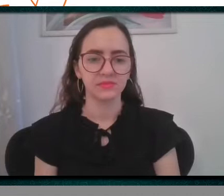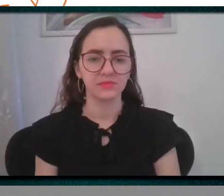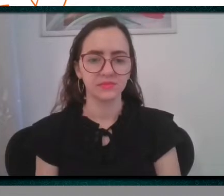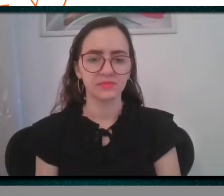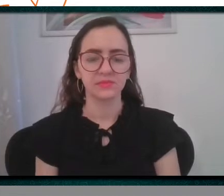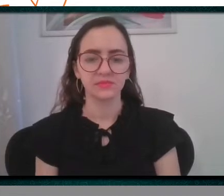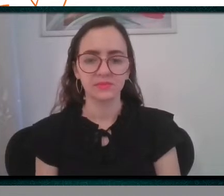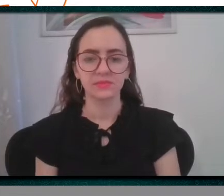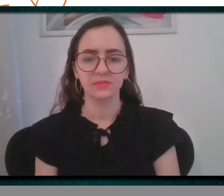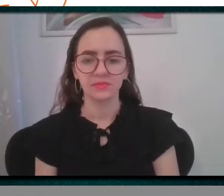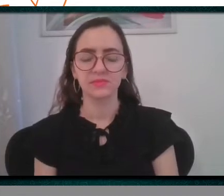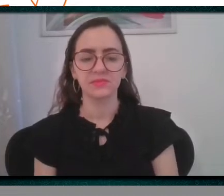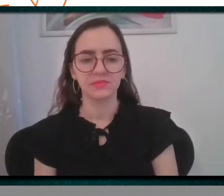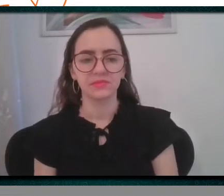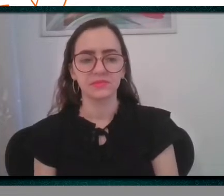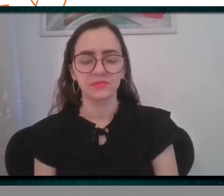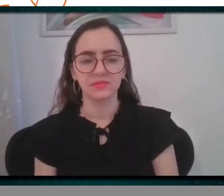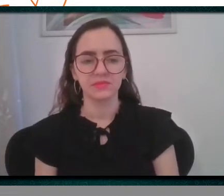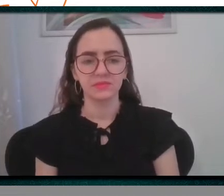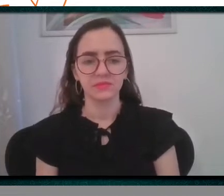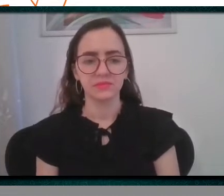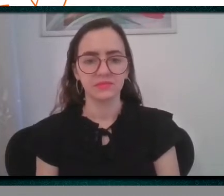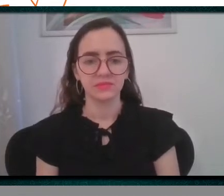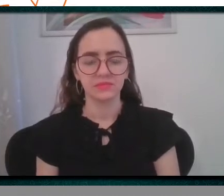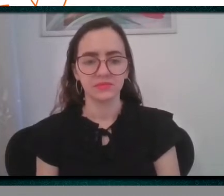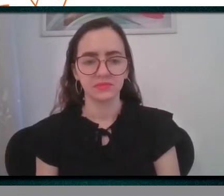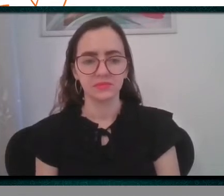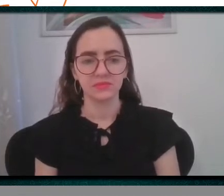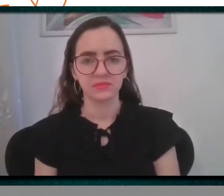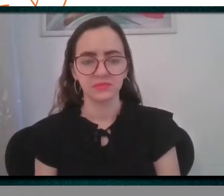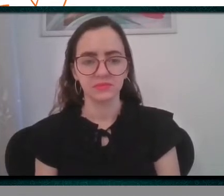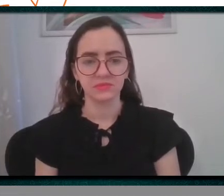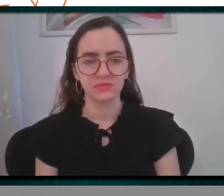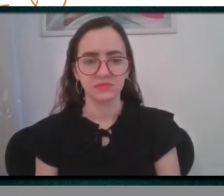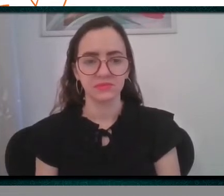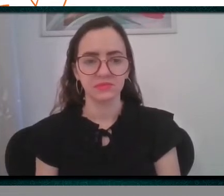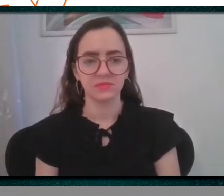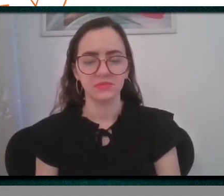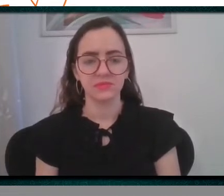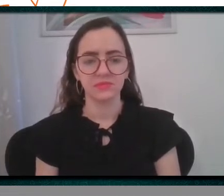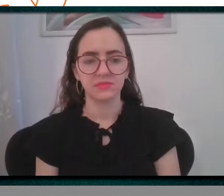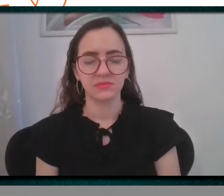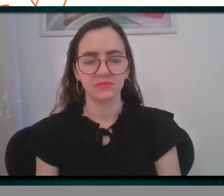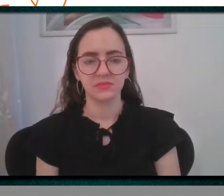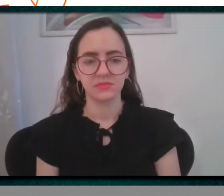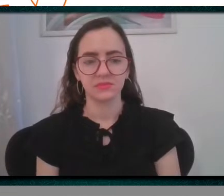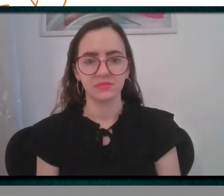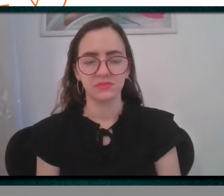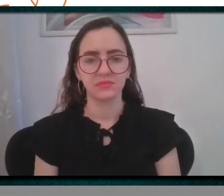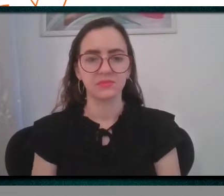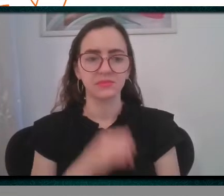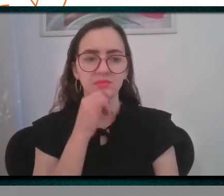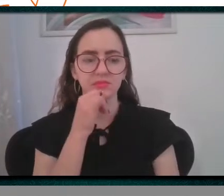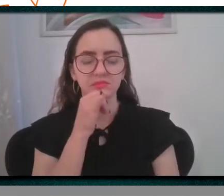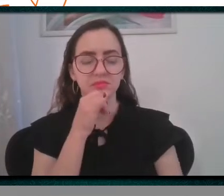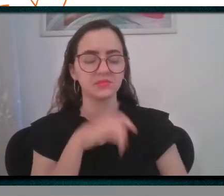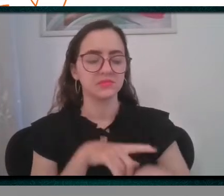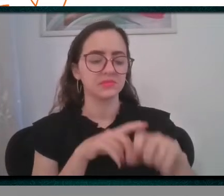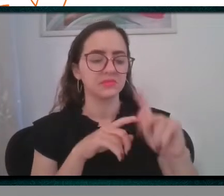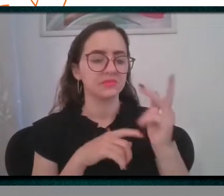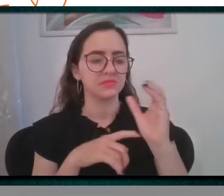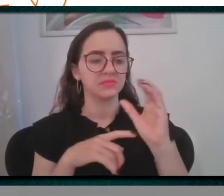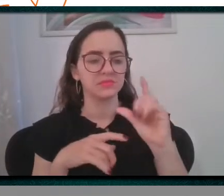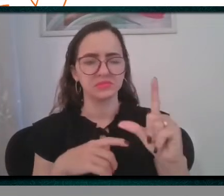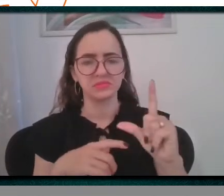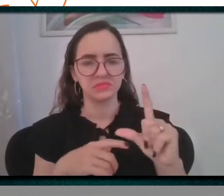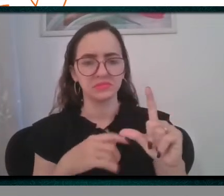Tá certo? Então essa fórmula aqui, ela se baseia nisso daqui, ó. Eu tinha isso aqui tudo, ó. Eu tenho, sei lá, 100 moléculas de HCl. Dessas 100